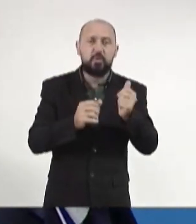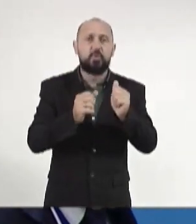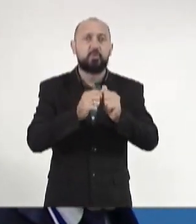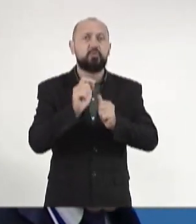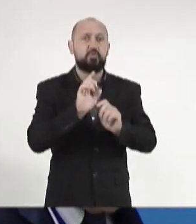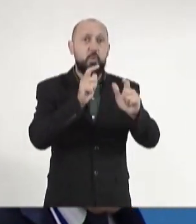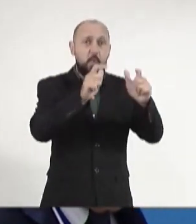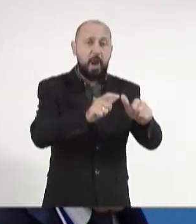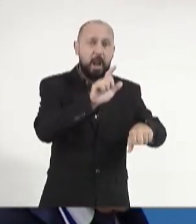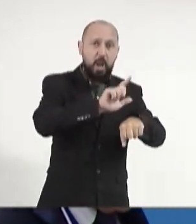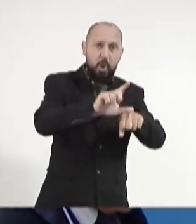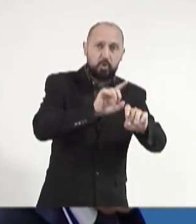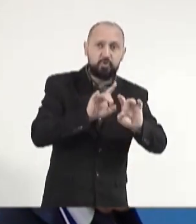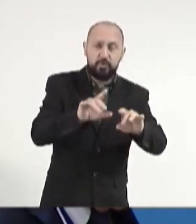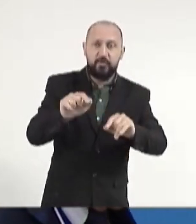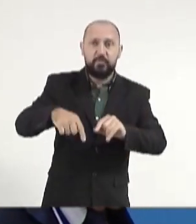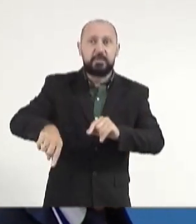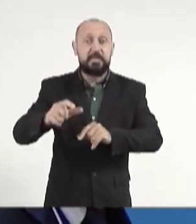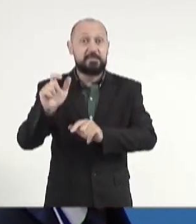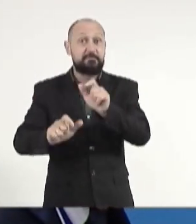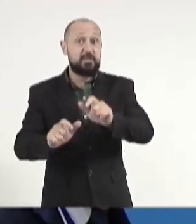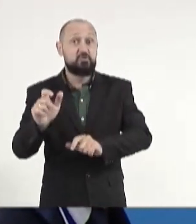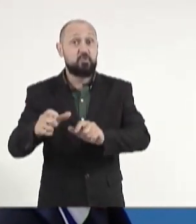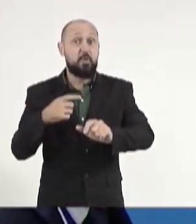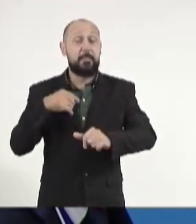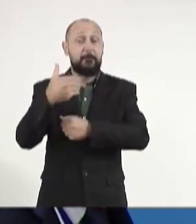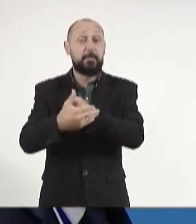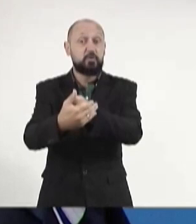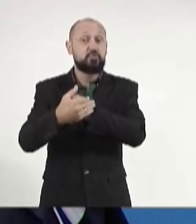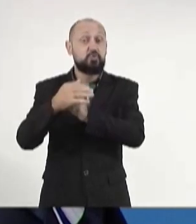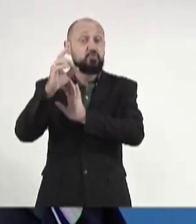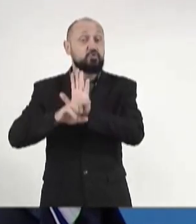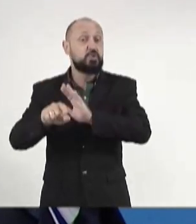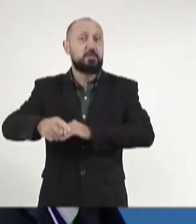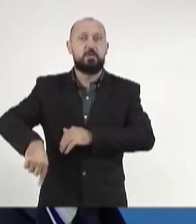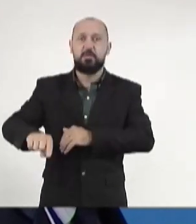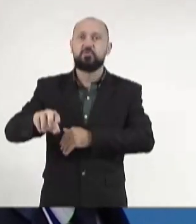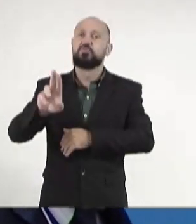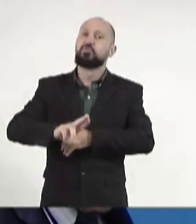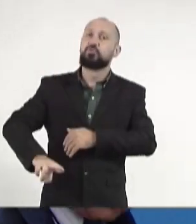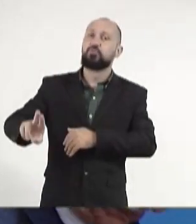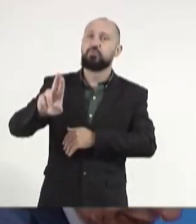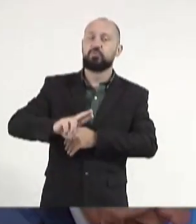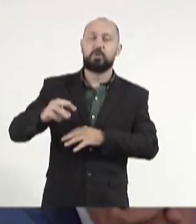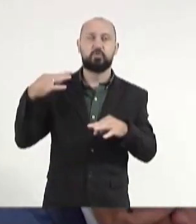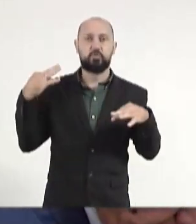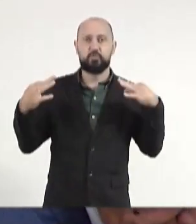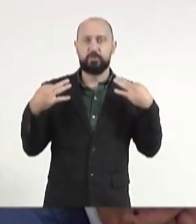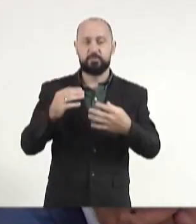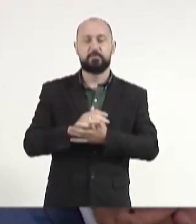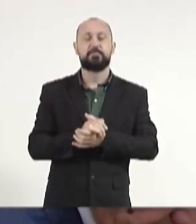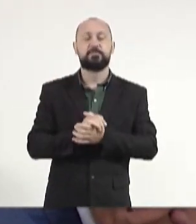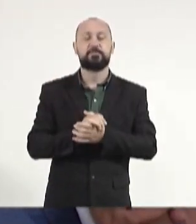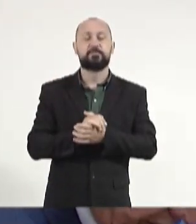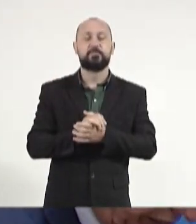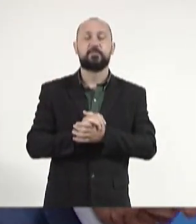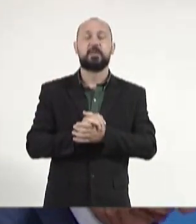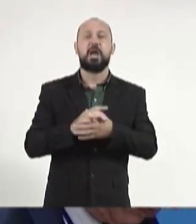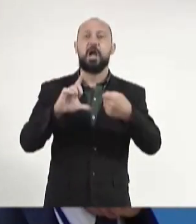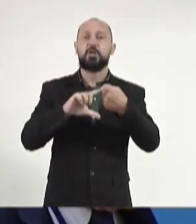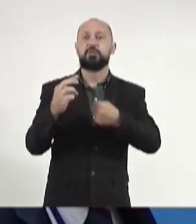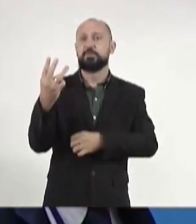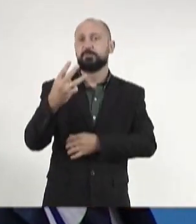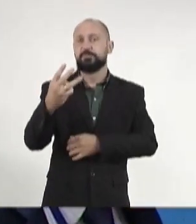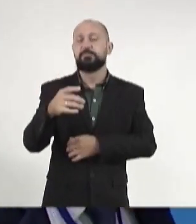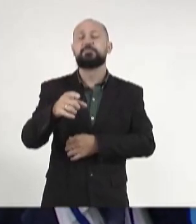entre agências de turismo e consumidores, de modo a proteger os direitos dos usuários dos serviços turísticos. Artigo